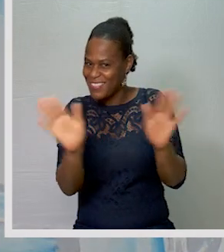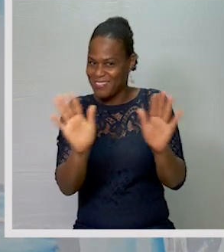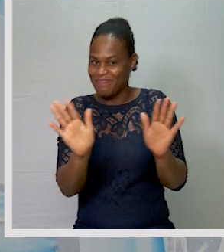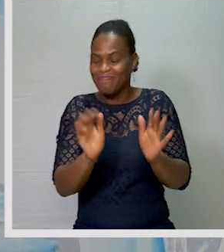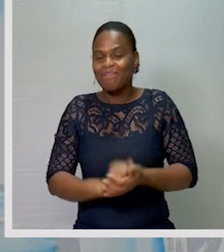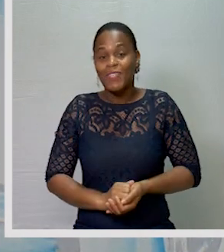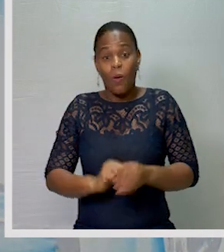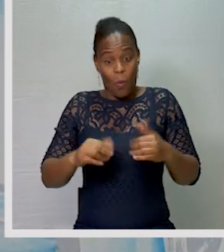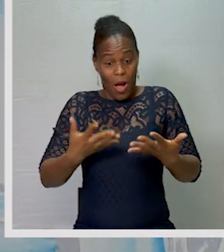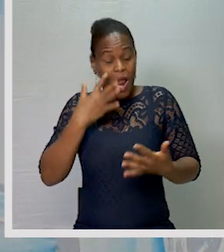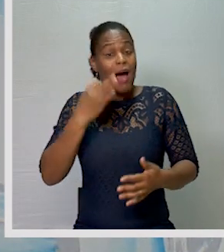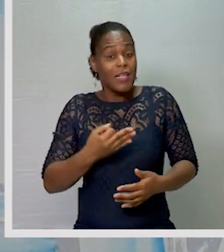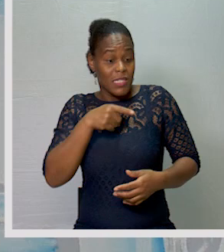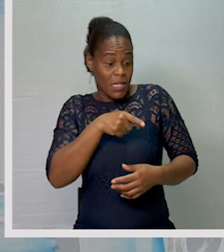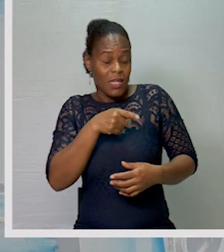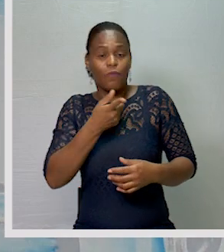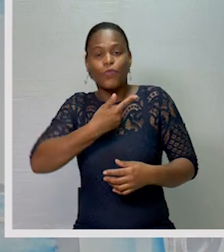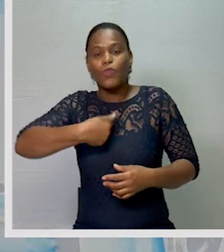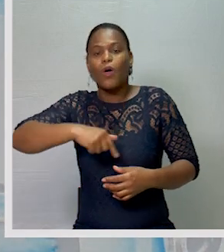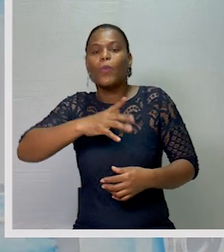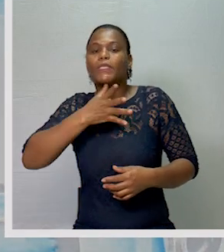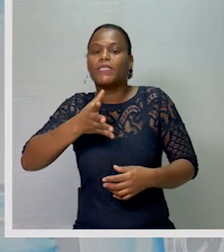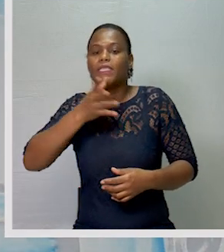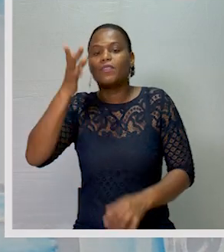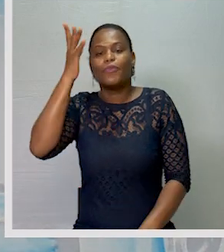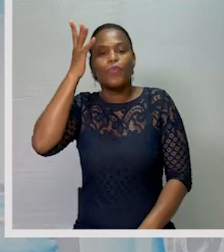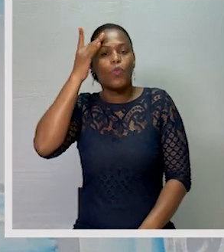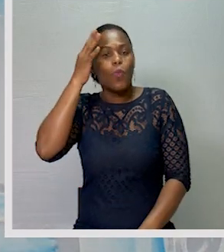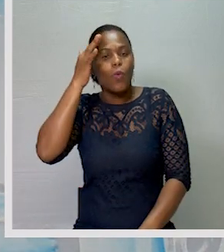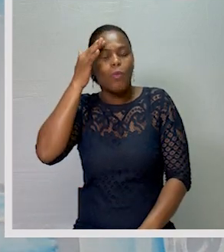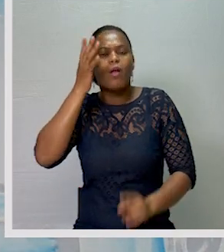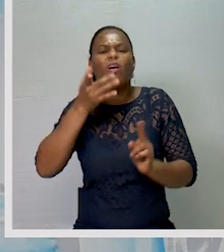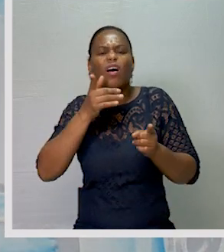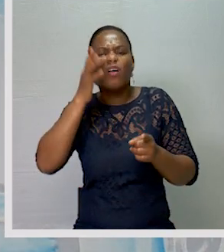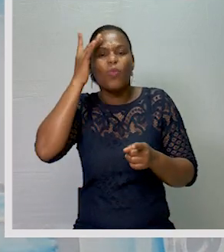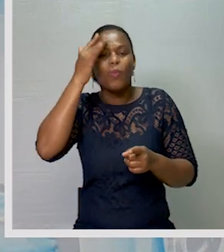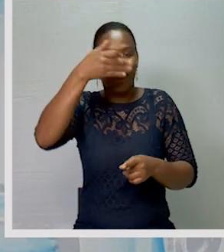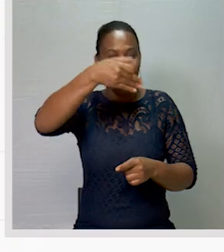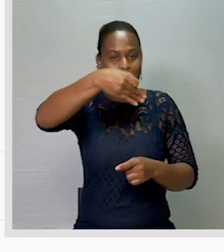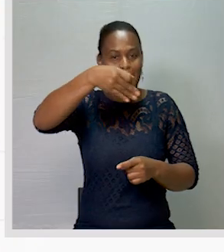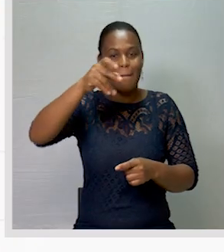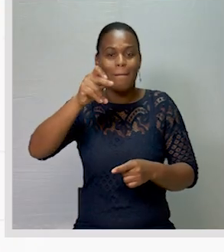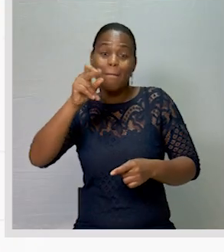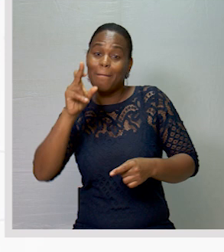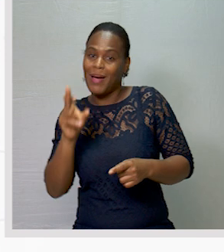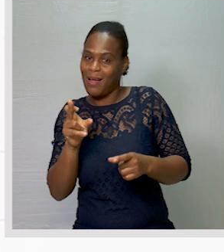Então, quando assim é, nós estamos perante um número que é